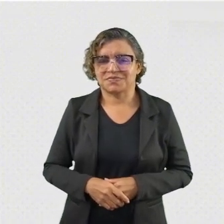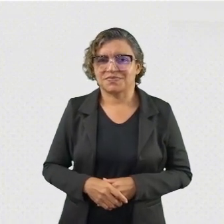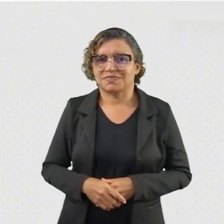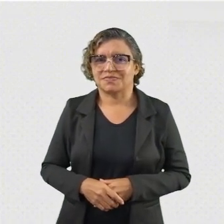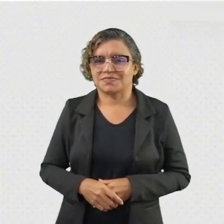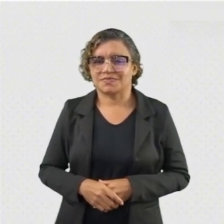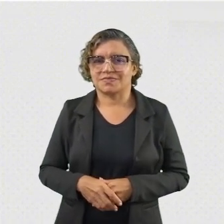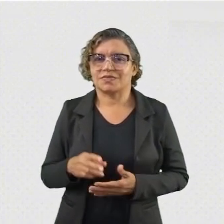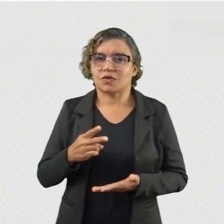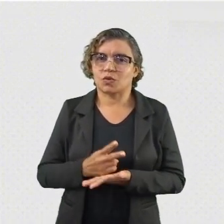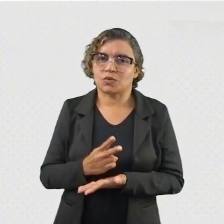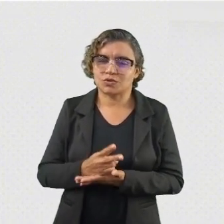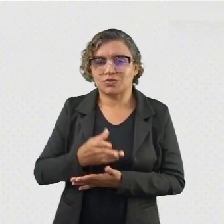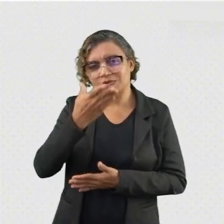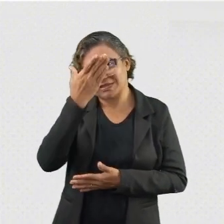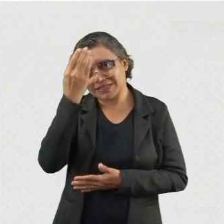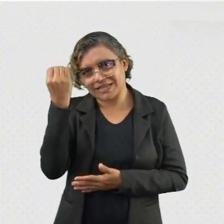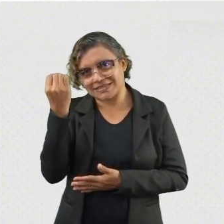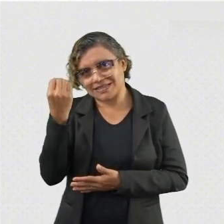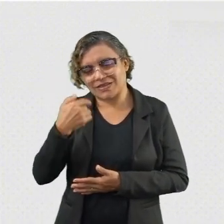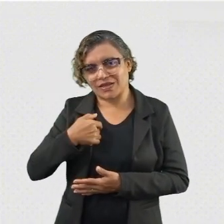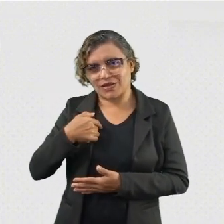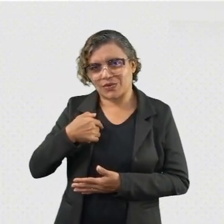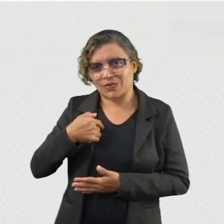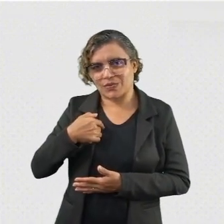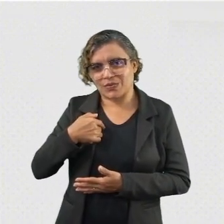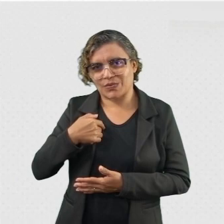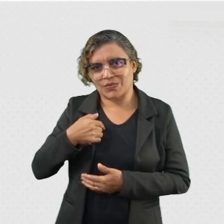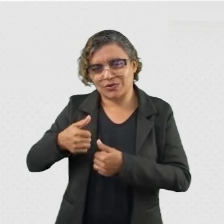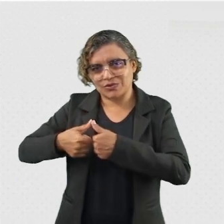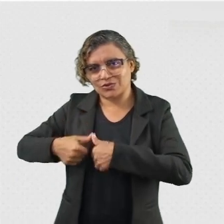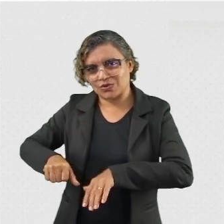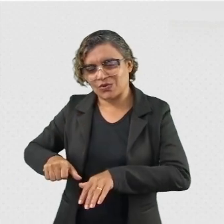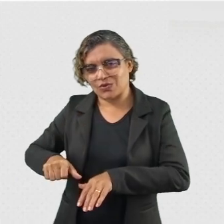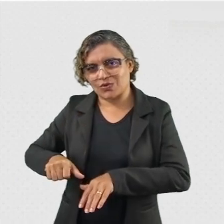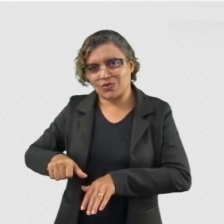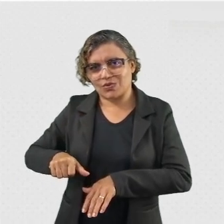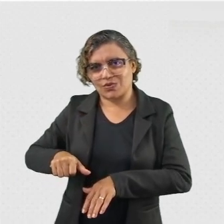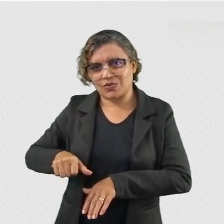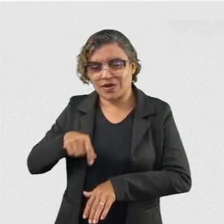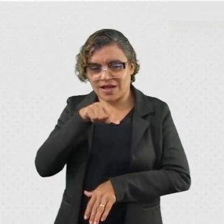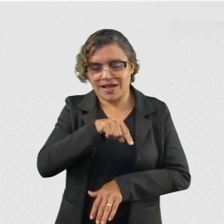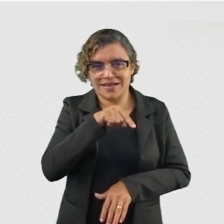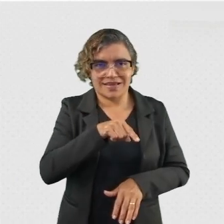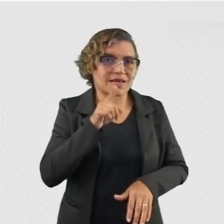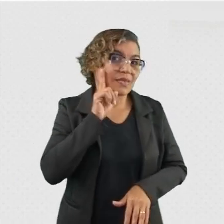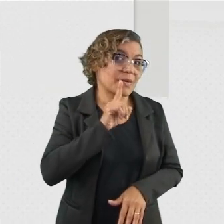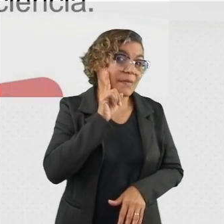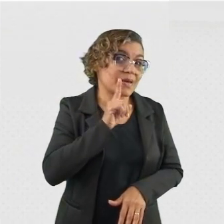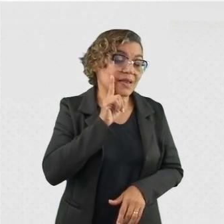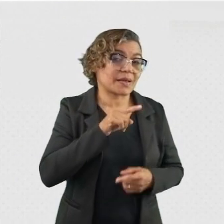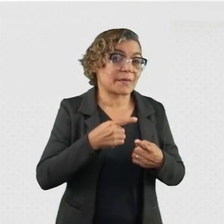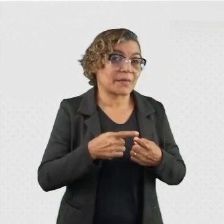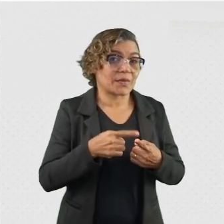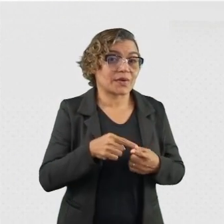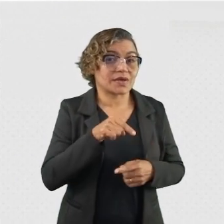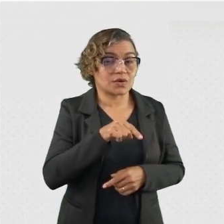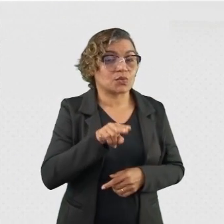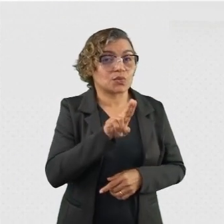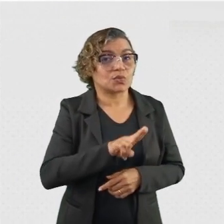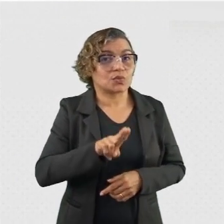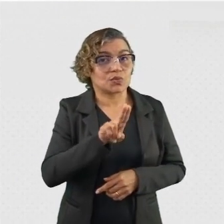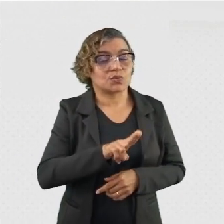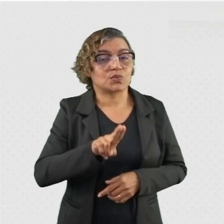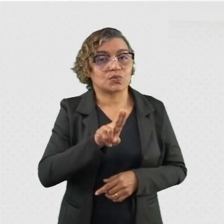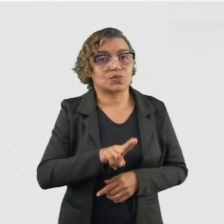Eu continuo me esquecendo que eu estou na América agora. Lembrando que América é a forma que os norte-americanos usam para